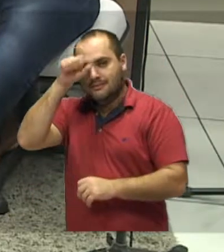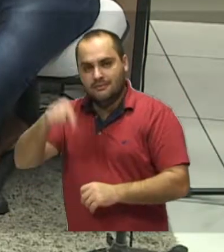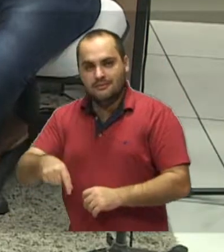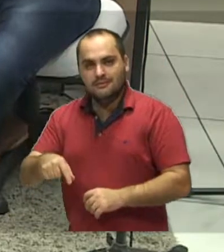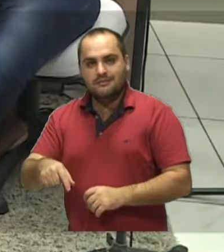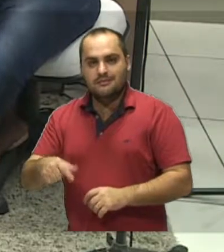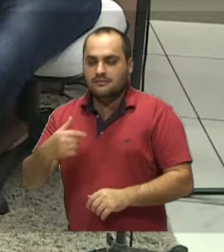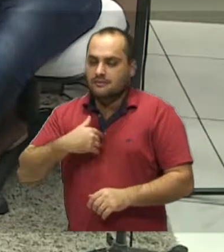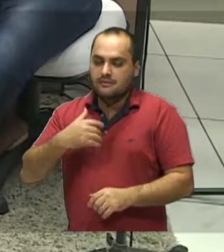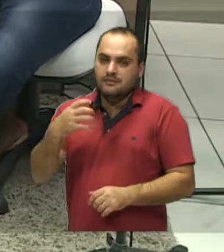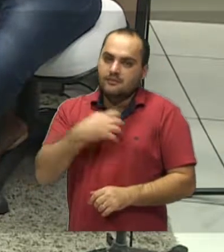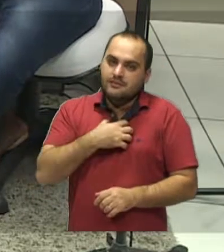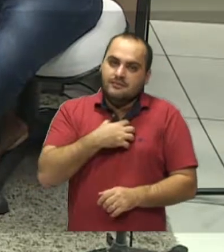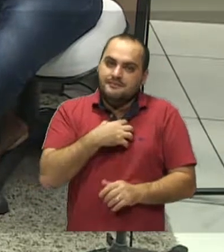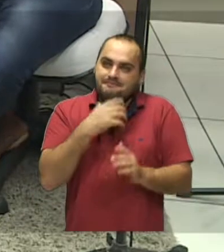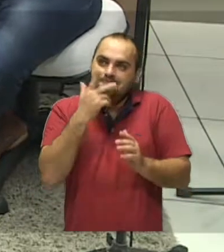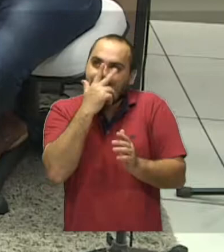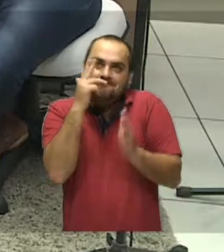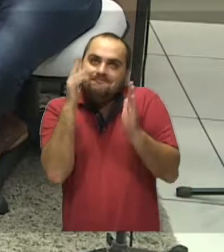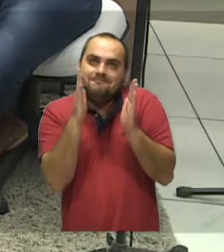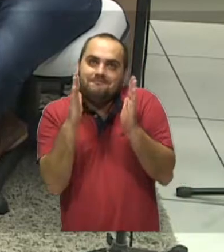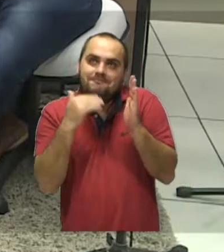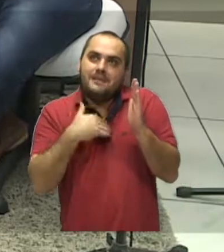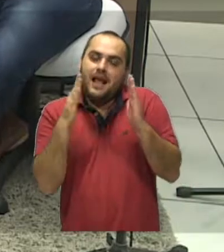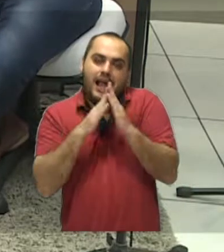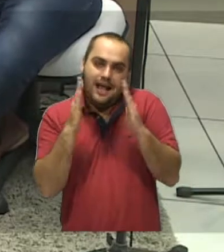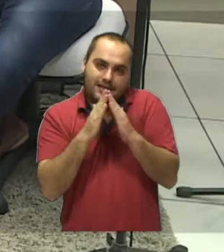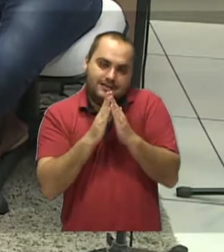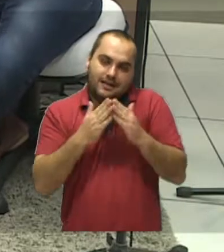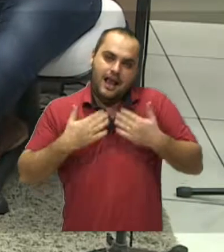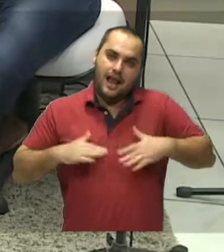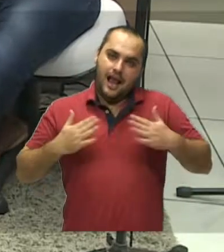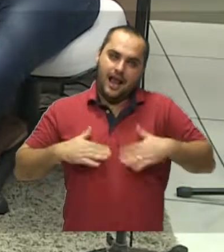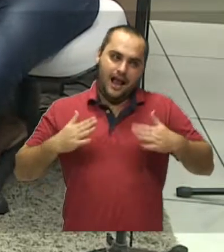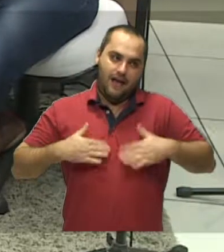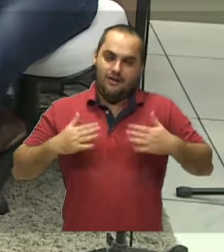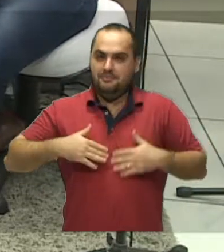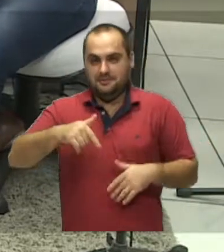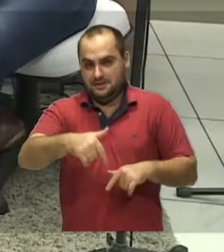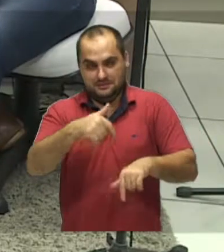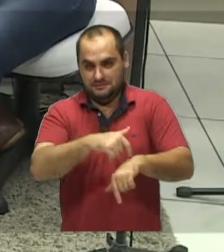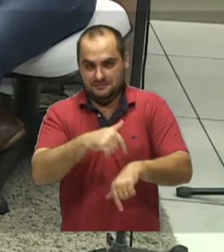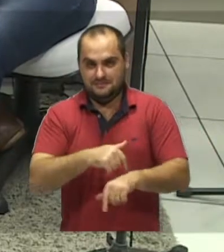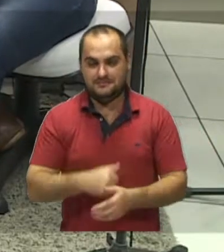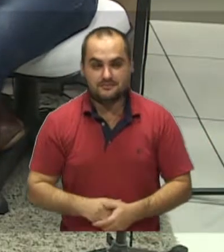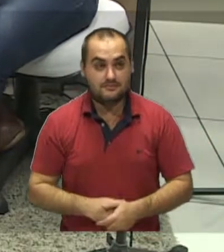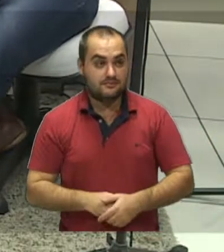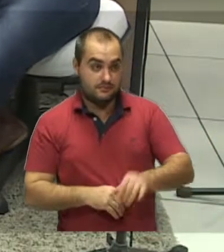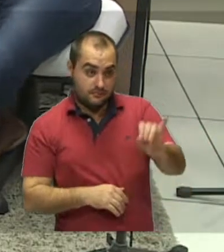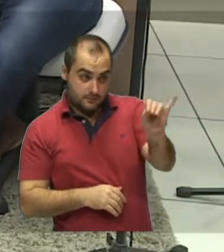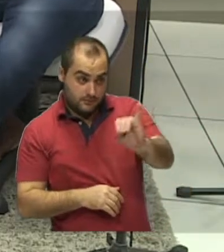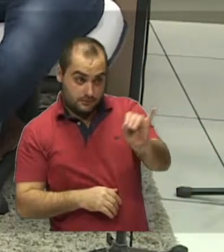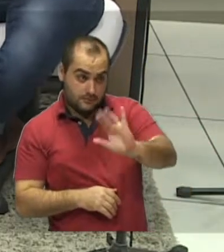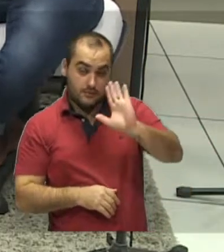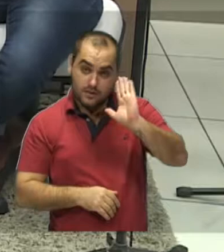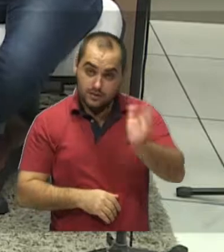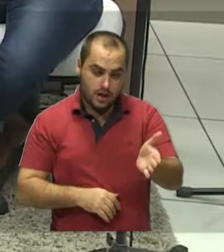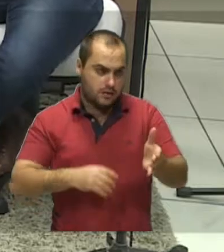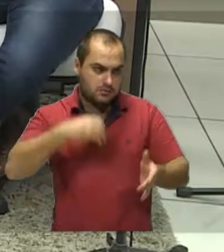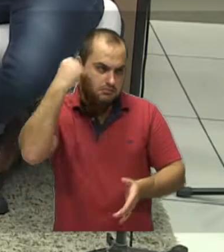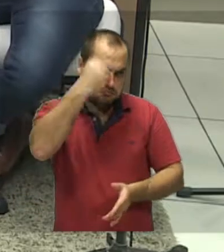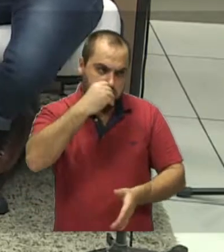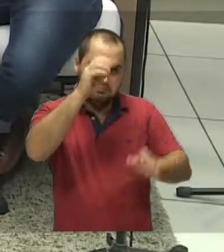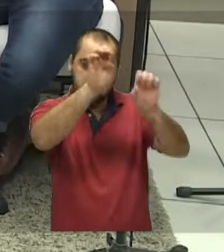me senti em casa aqui. Então para mim foi tranquilo essa transição. Itajaí já estava com a casa montada Já quando tava, você veio. já